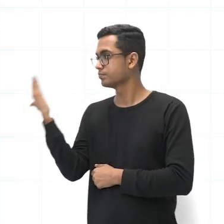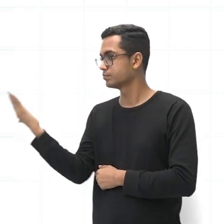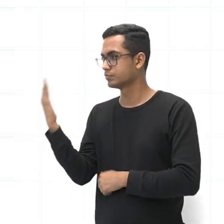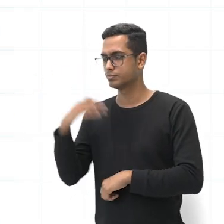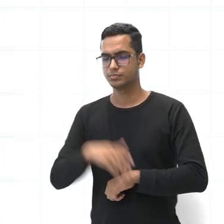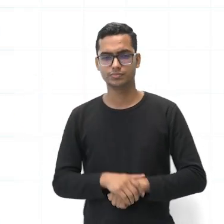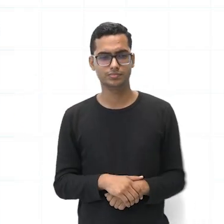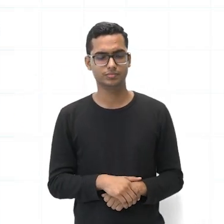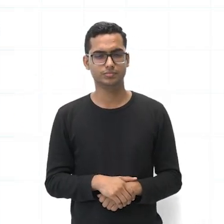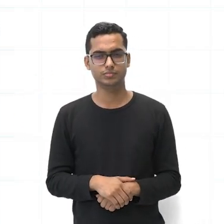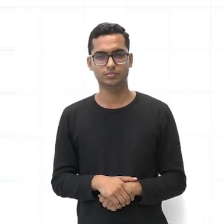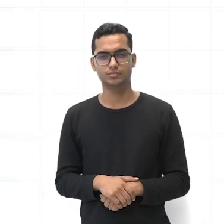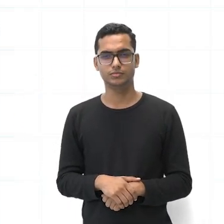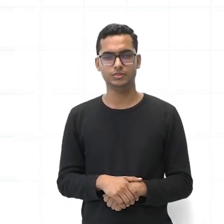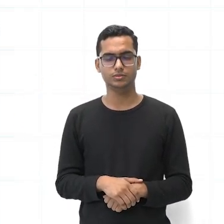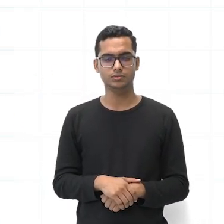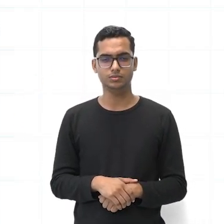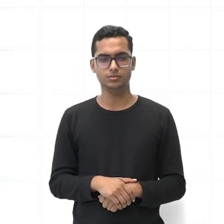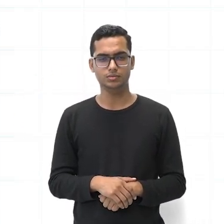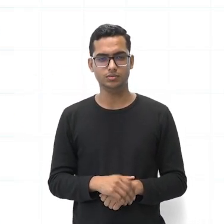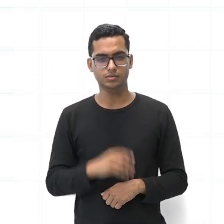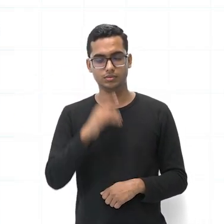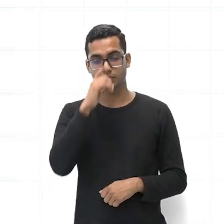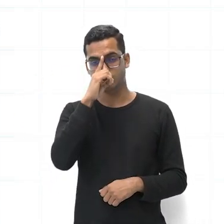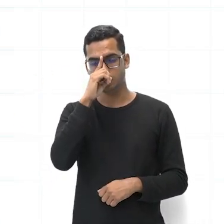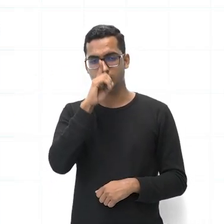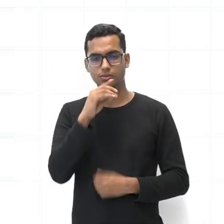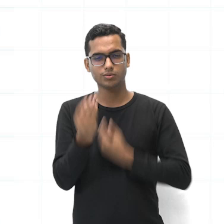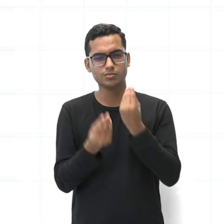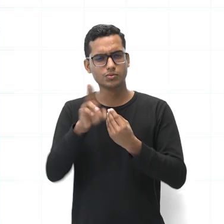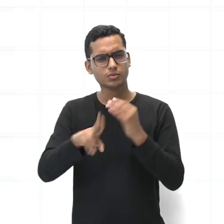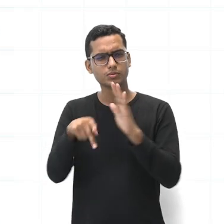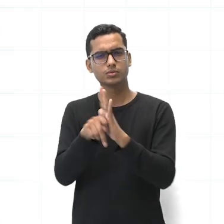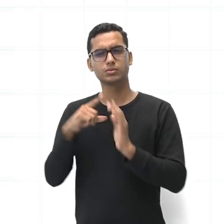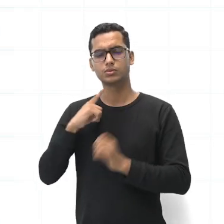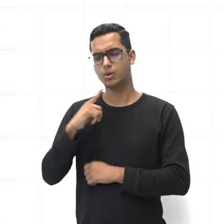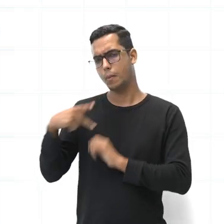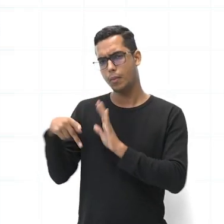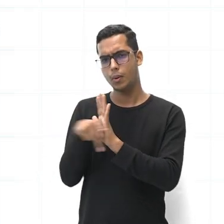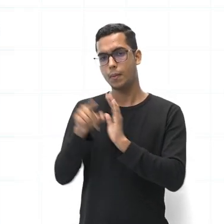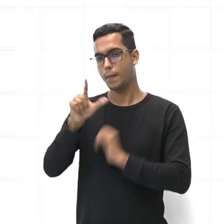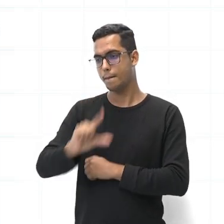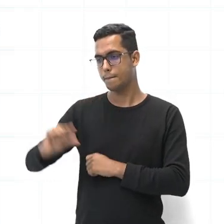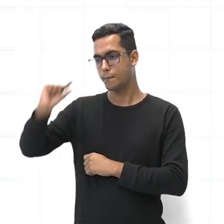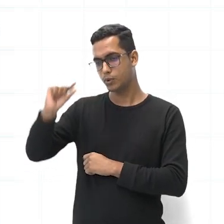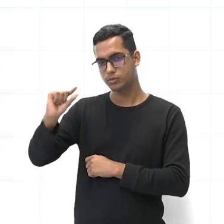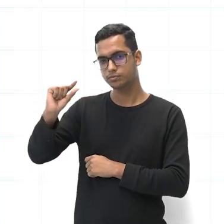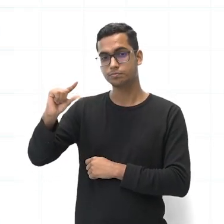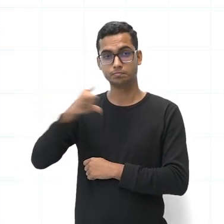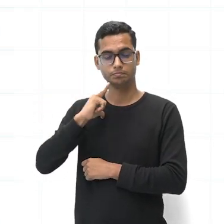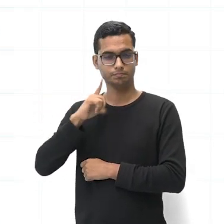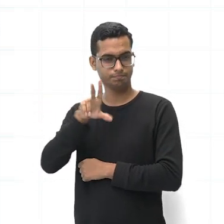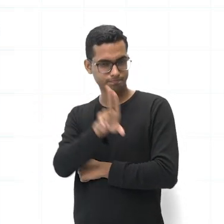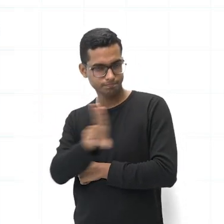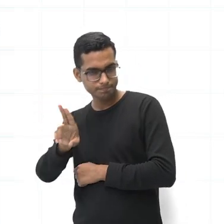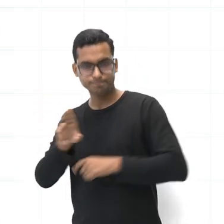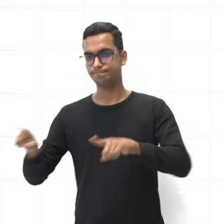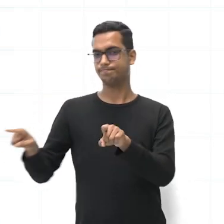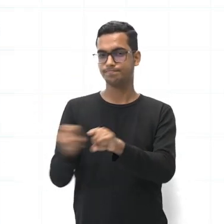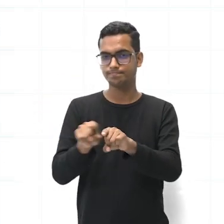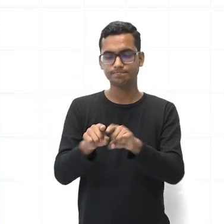eles são realizados aí usando essa bolinha, que vai ganhar um nome, vai ganhar